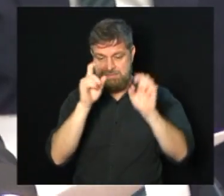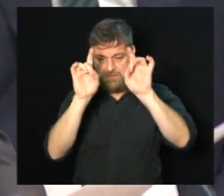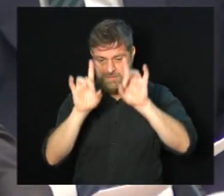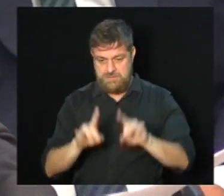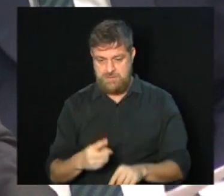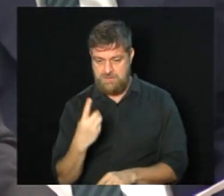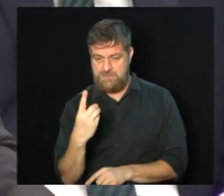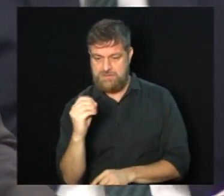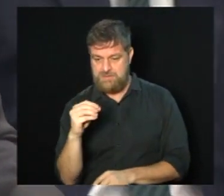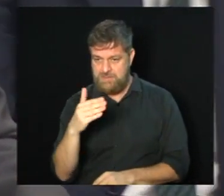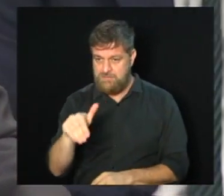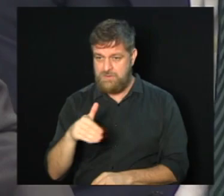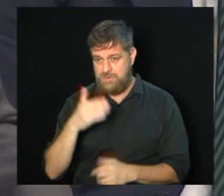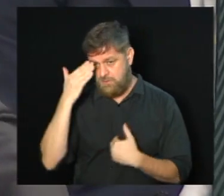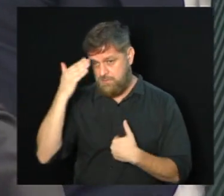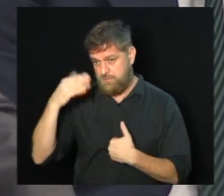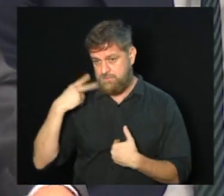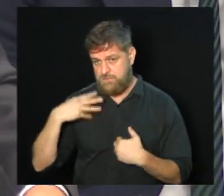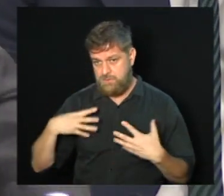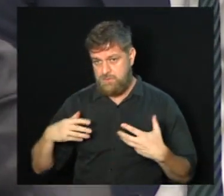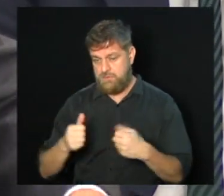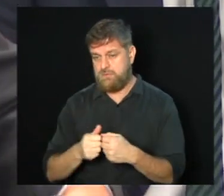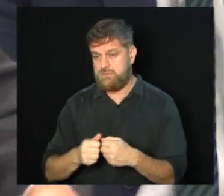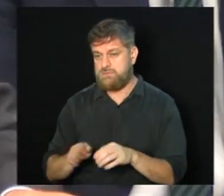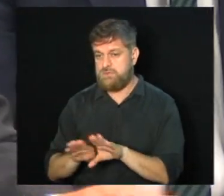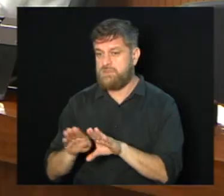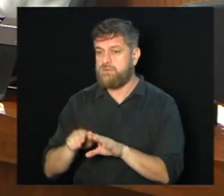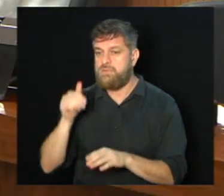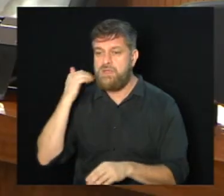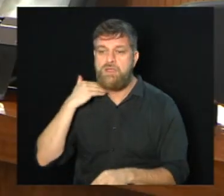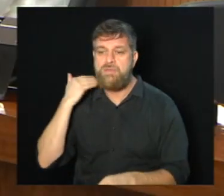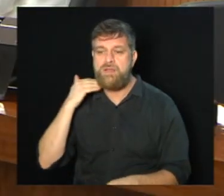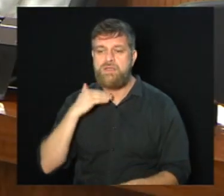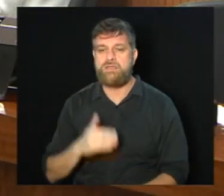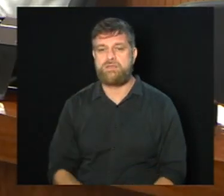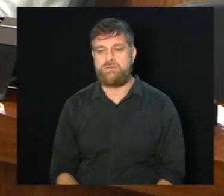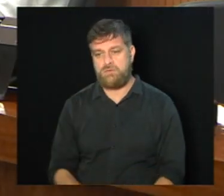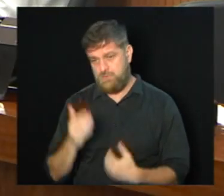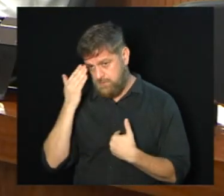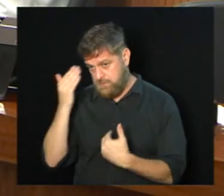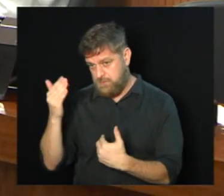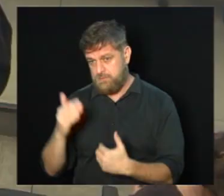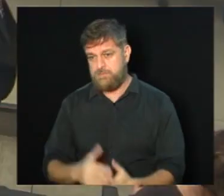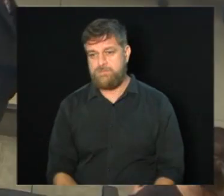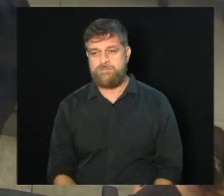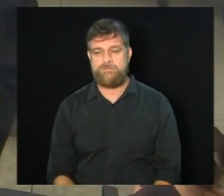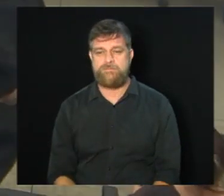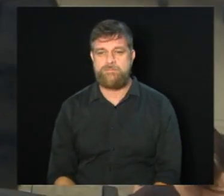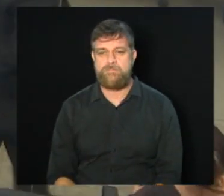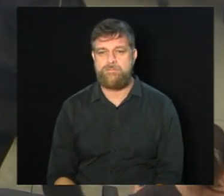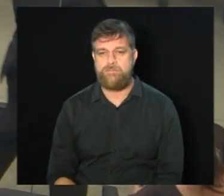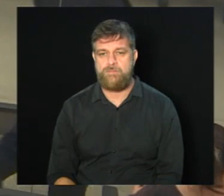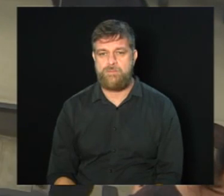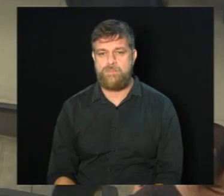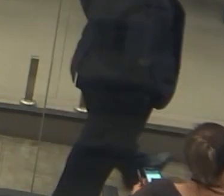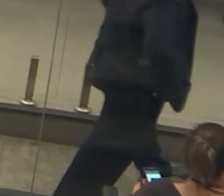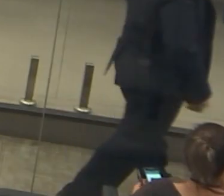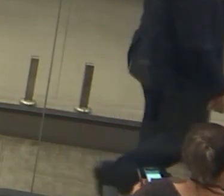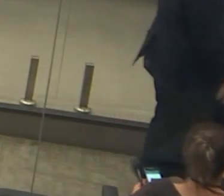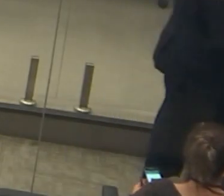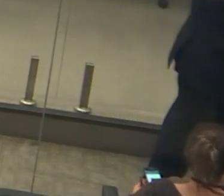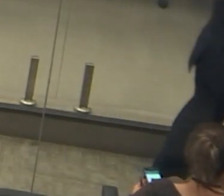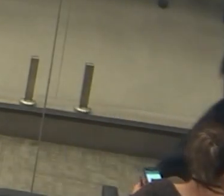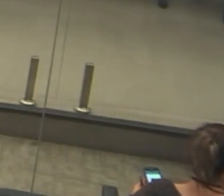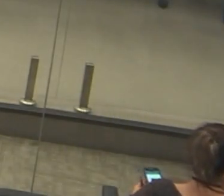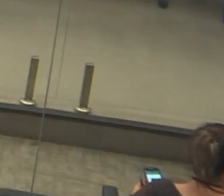às 10h30. Muito obrigado a todos os vereadores e à vereadora Mariana Conte.